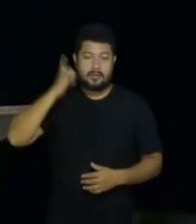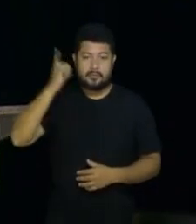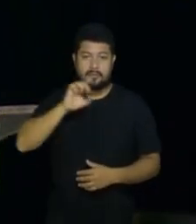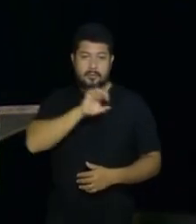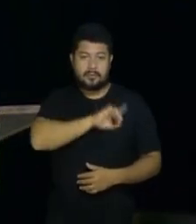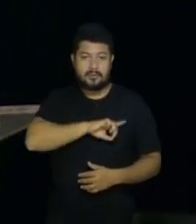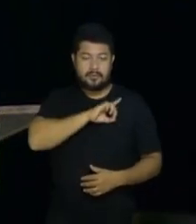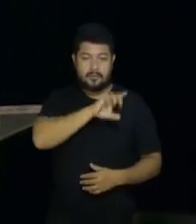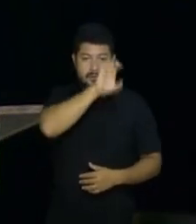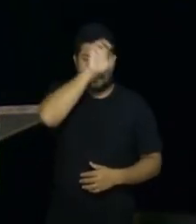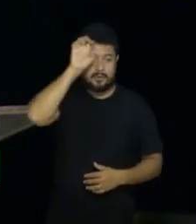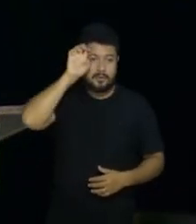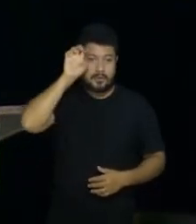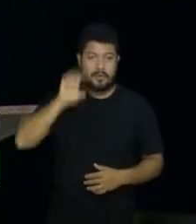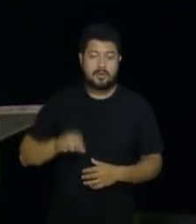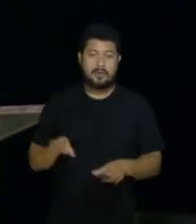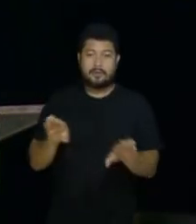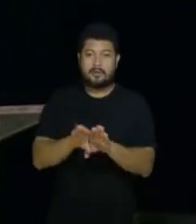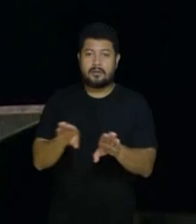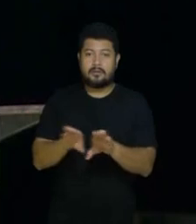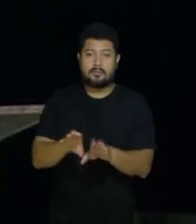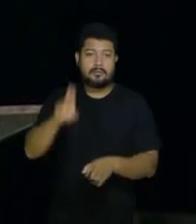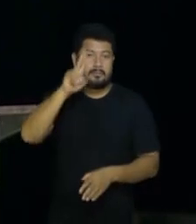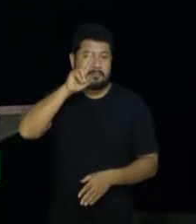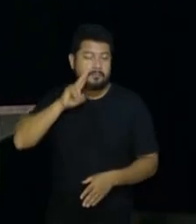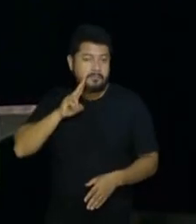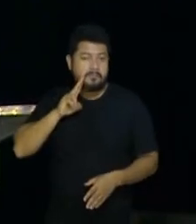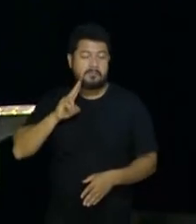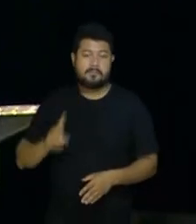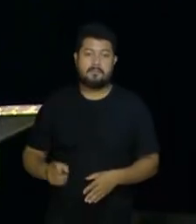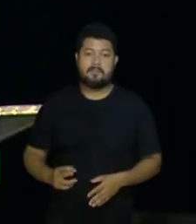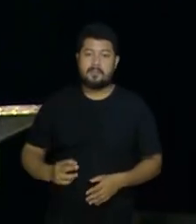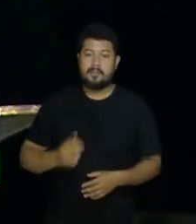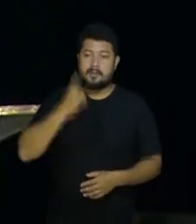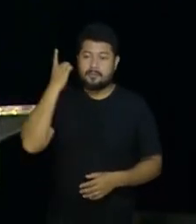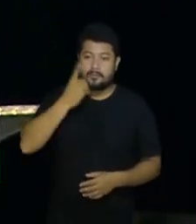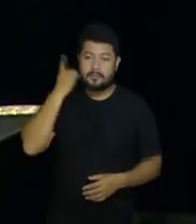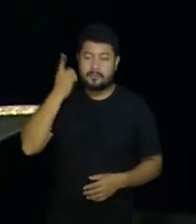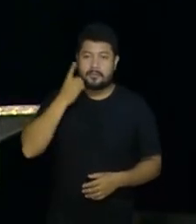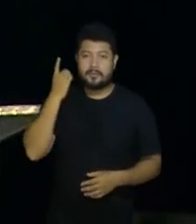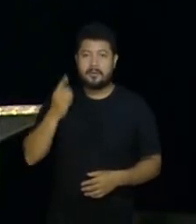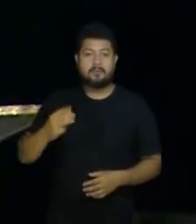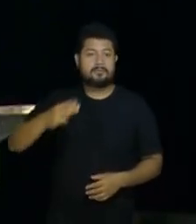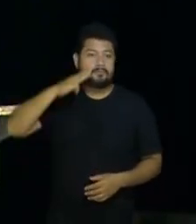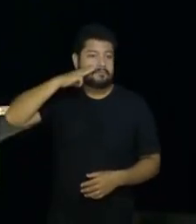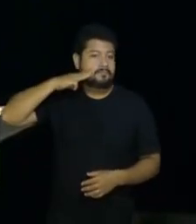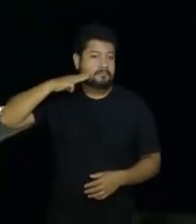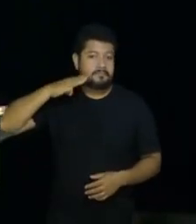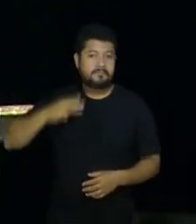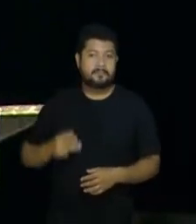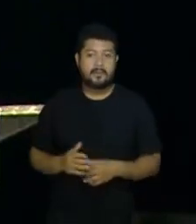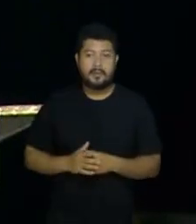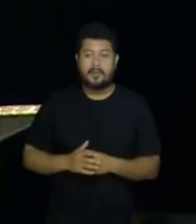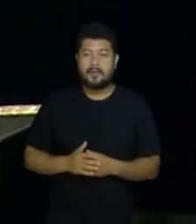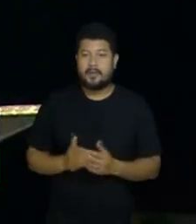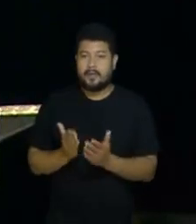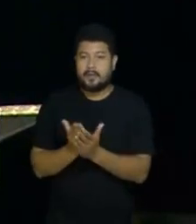Egídio, ao deputado Ivan, deputado Marcos da Rosa, e de um jeito